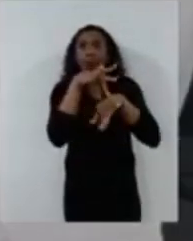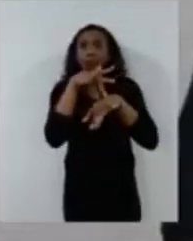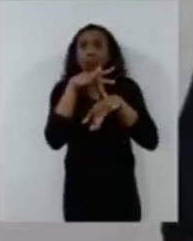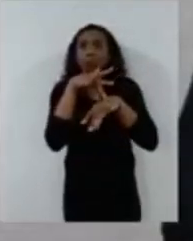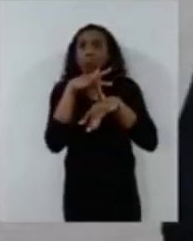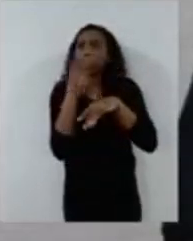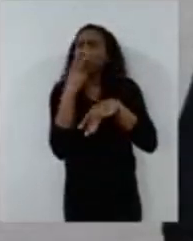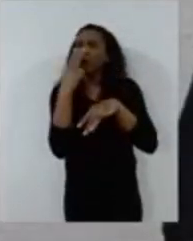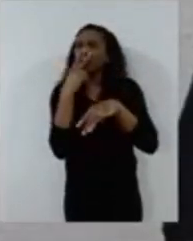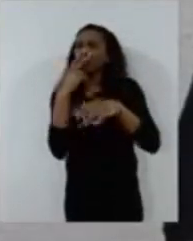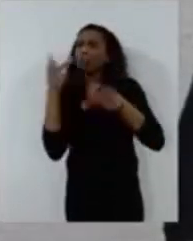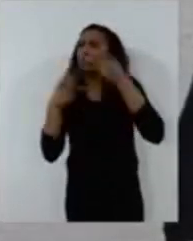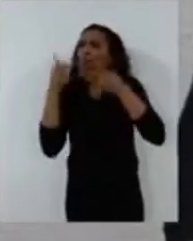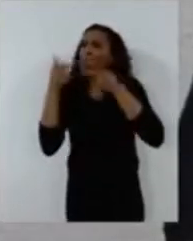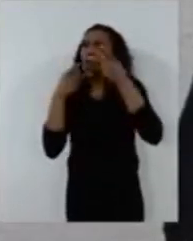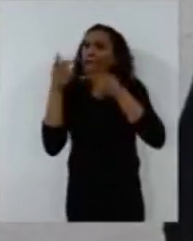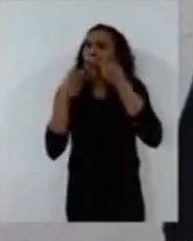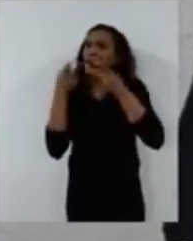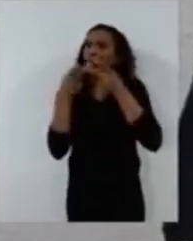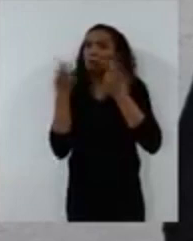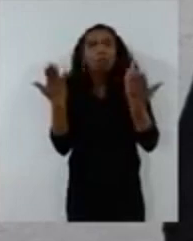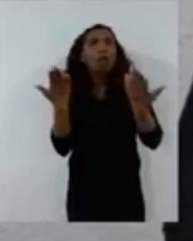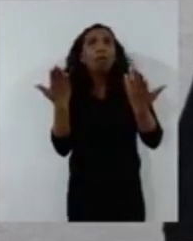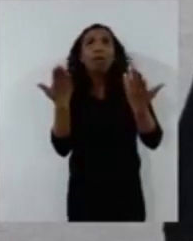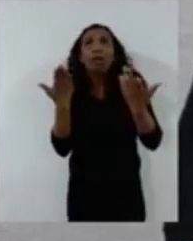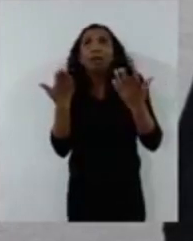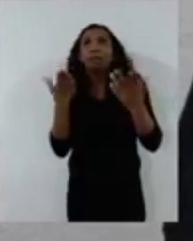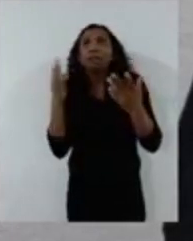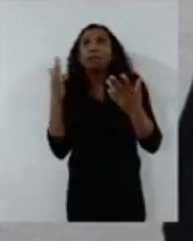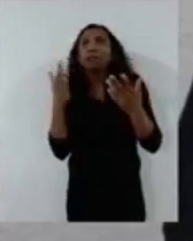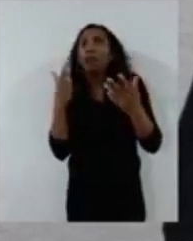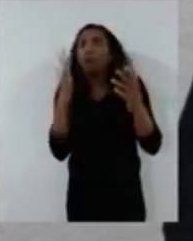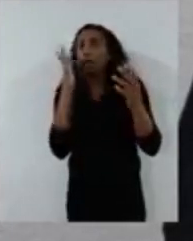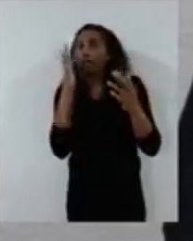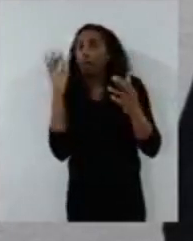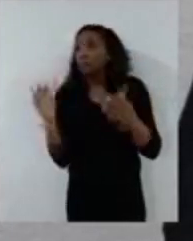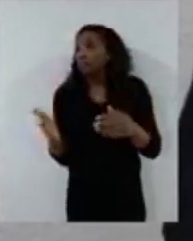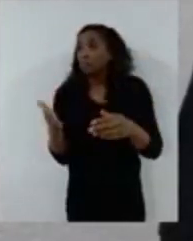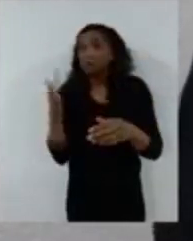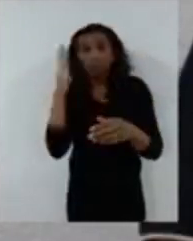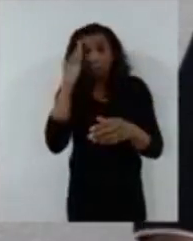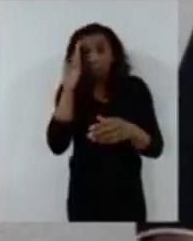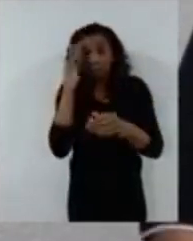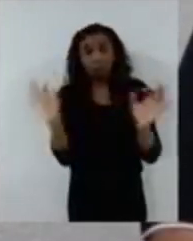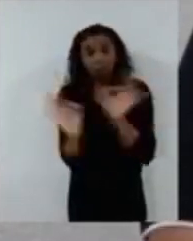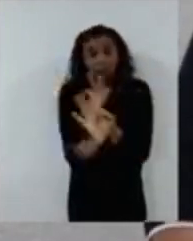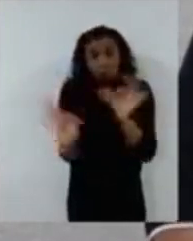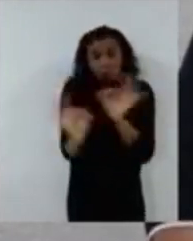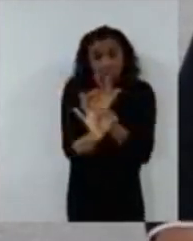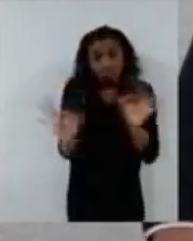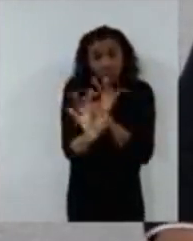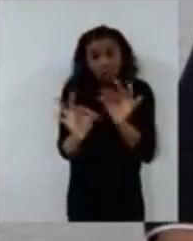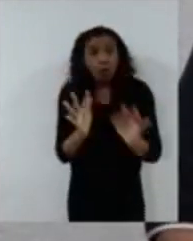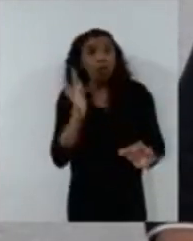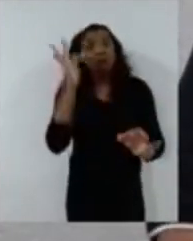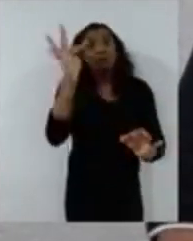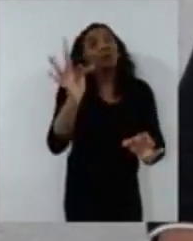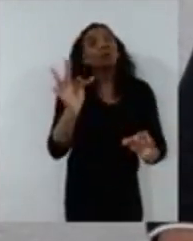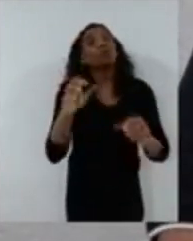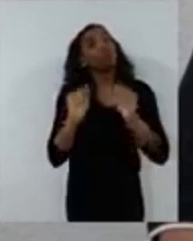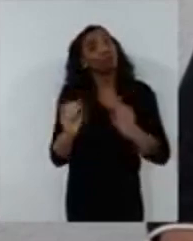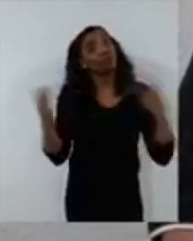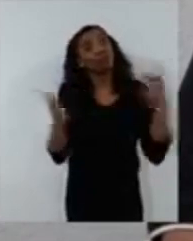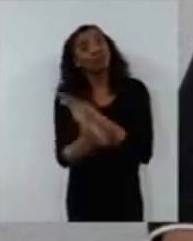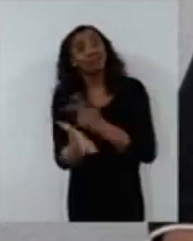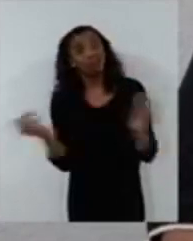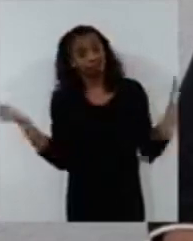grego, porque as pessoas não estão escutando o que eu estou falando. O pior está por vir. Fique em casa,